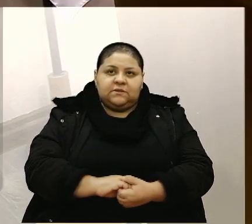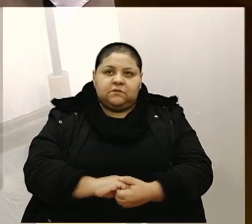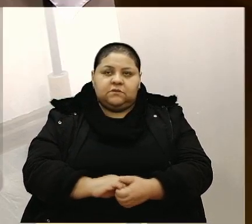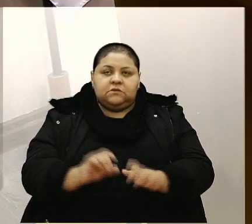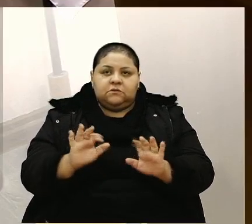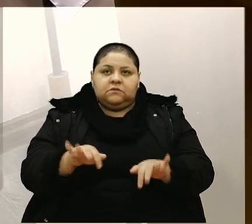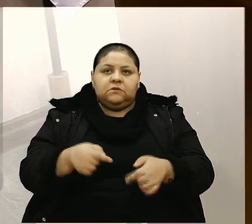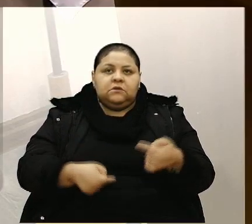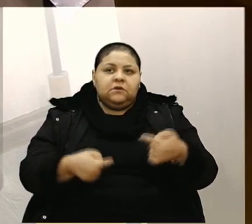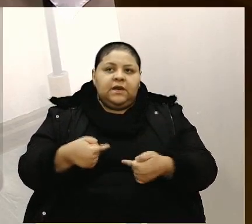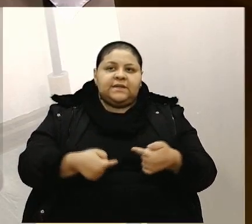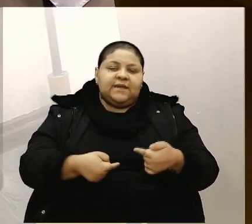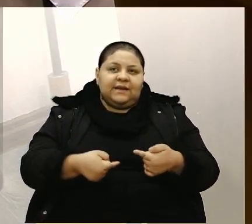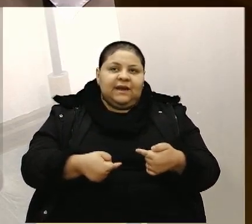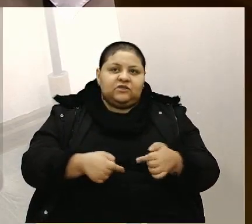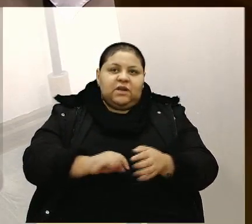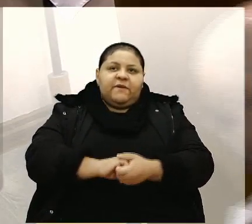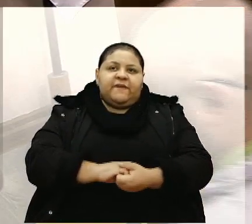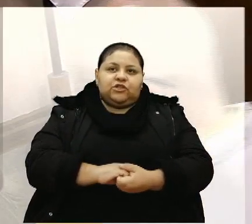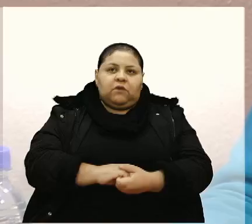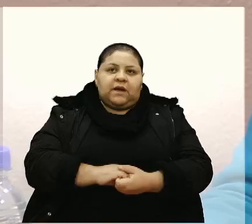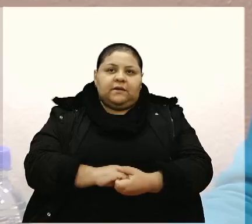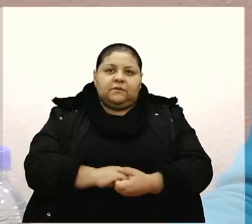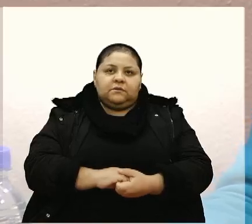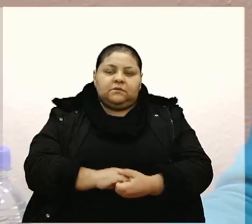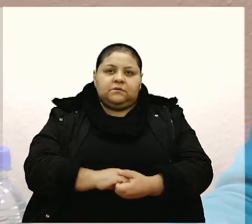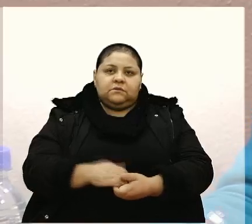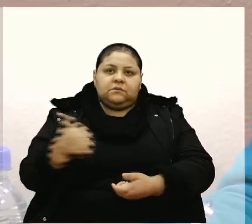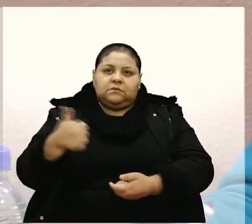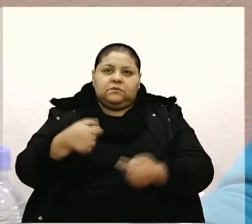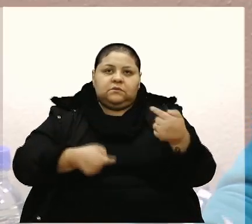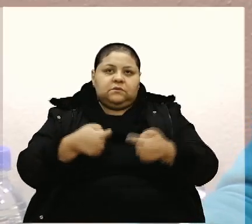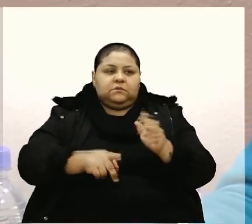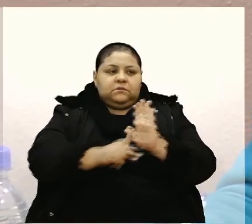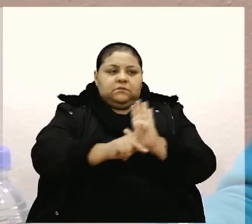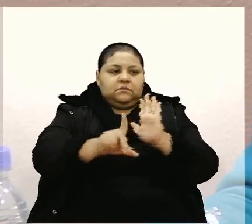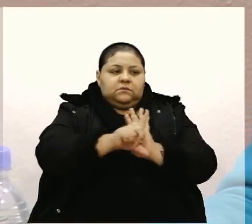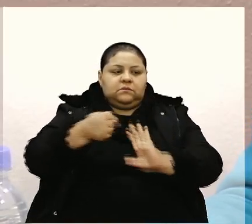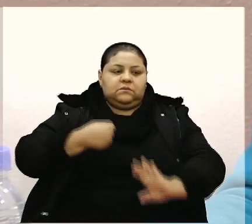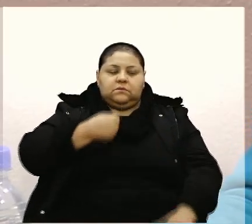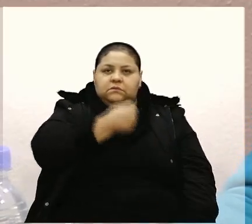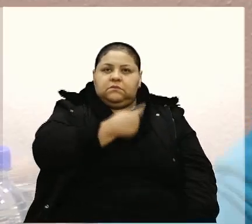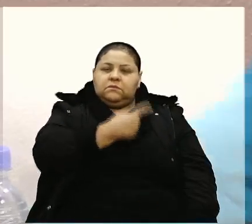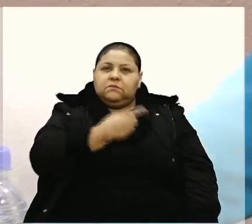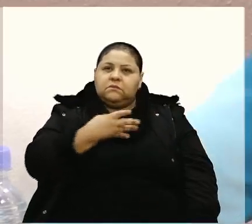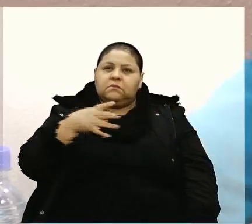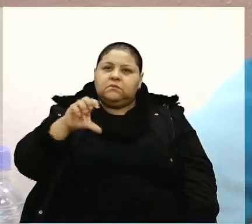Encerrada a primeira discussão. Em primeira discussão, o projeto de lei número